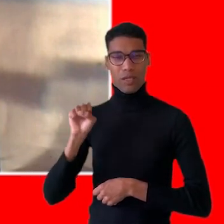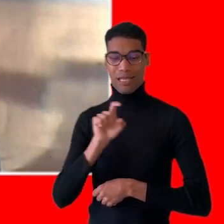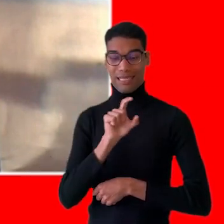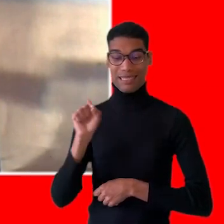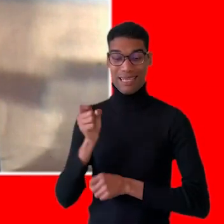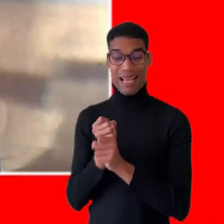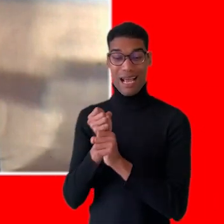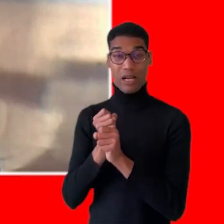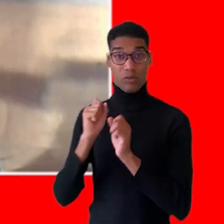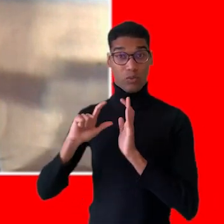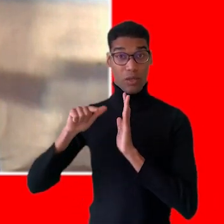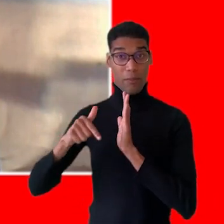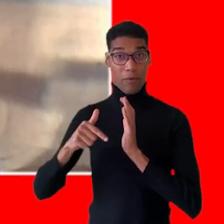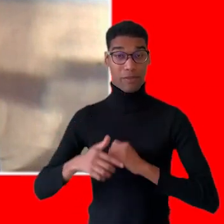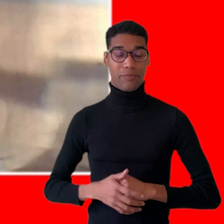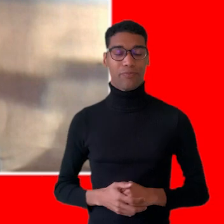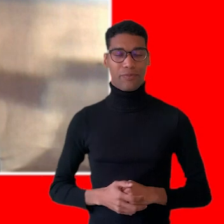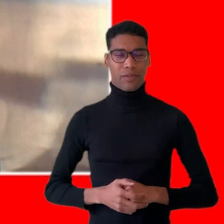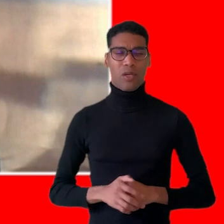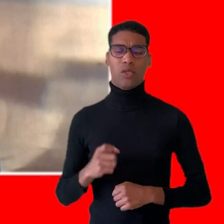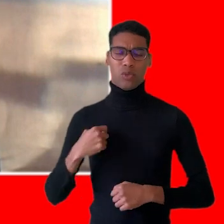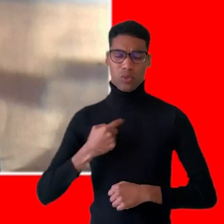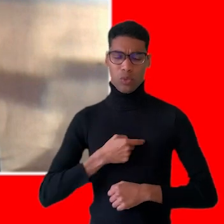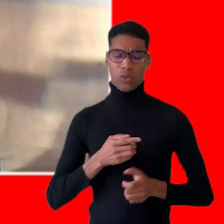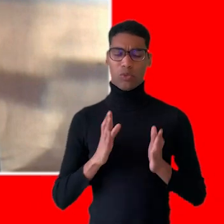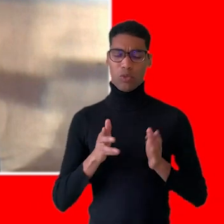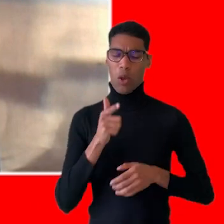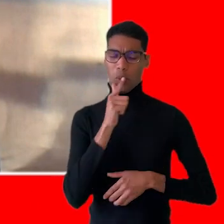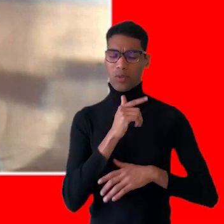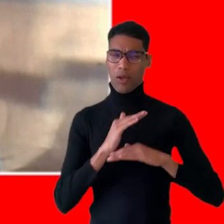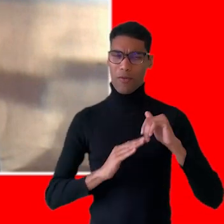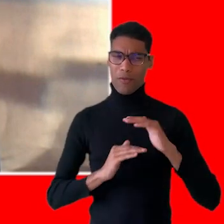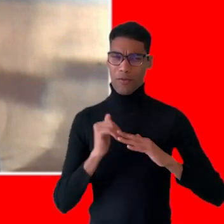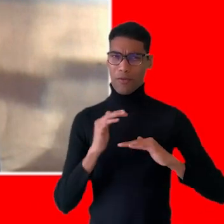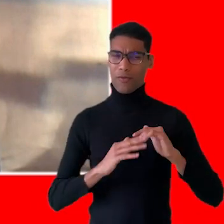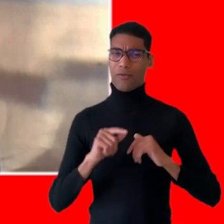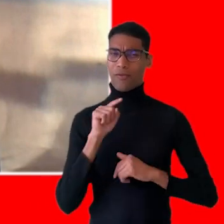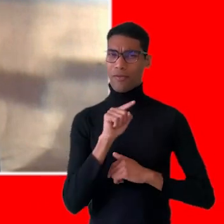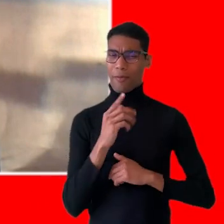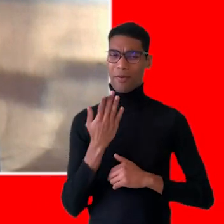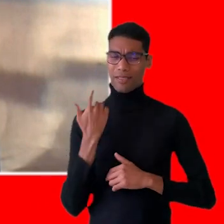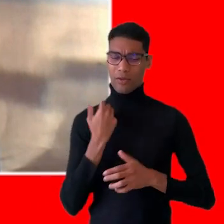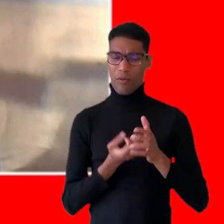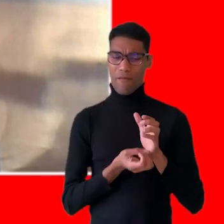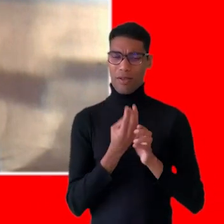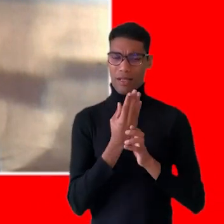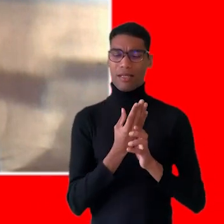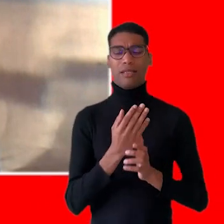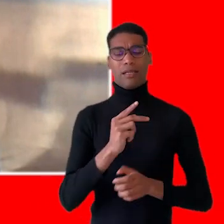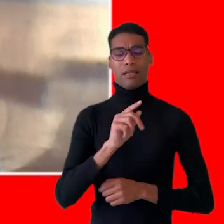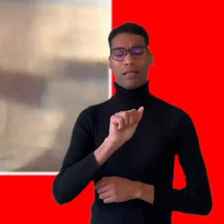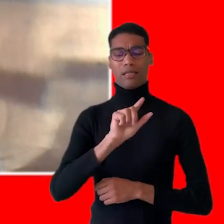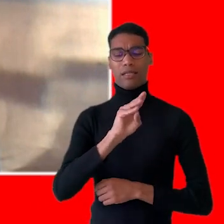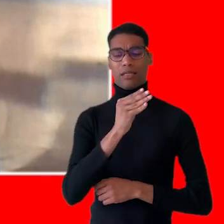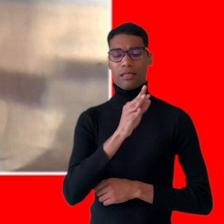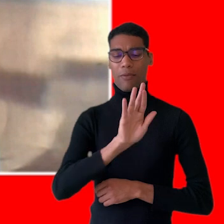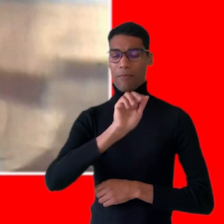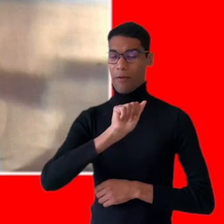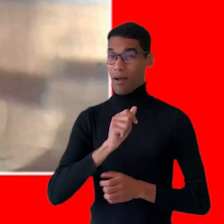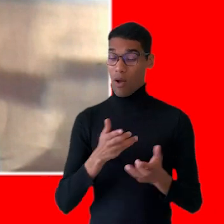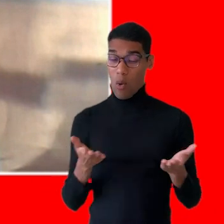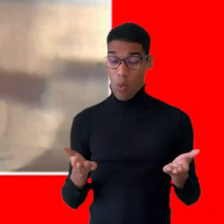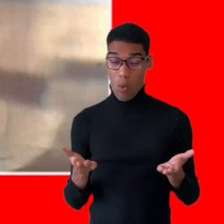1988, 100 anos depois, né? Nós tivemos muitas produções, foi naquela época que a Fundação Palmares, que hoje, né, está